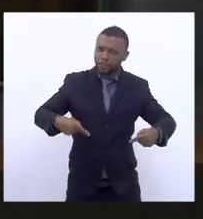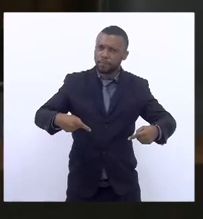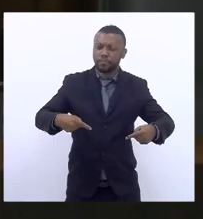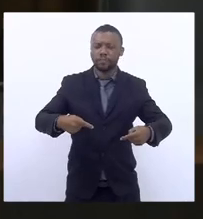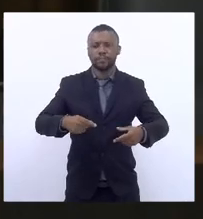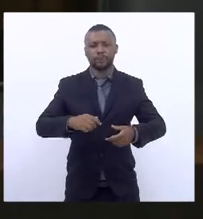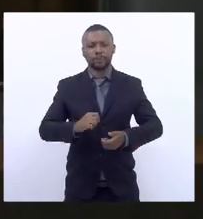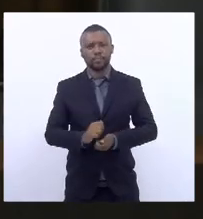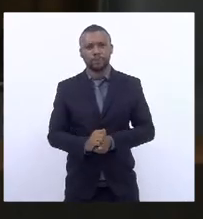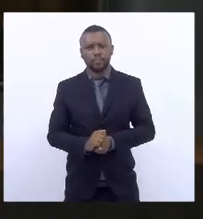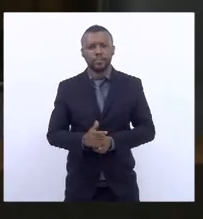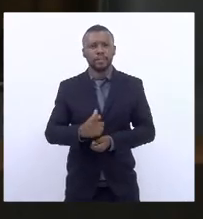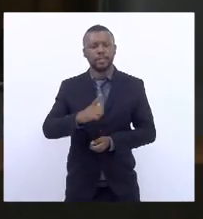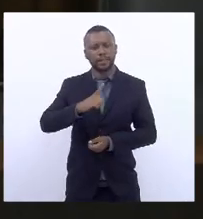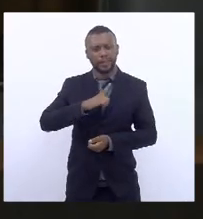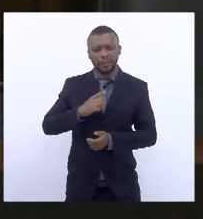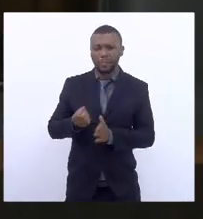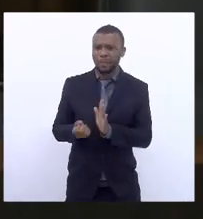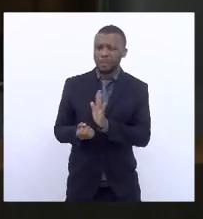produzindo mais de